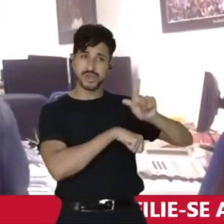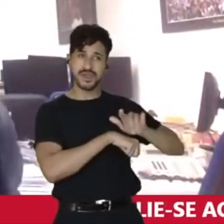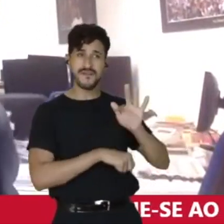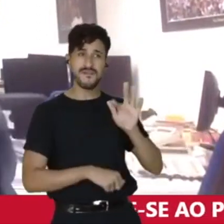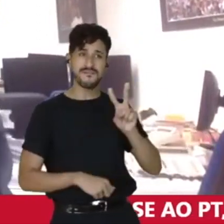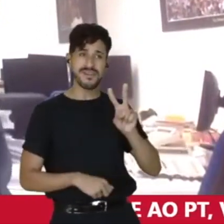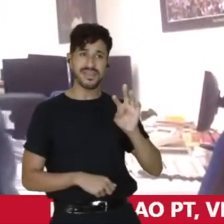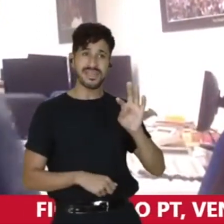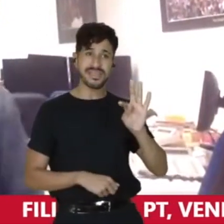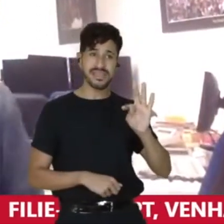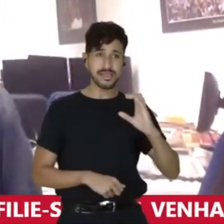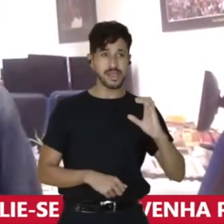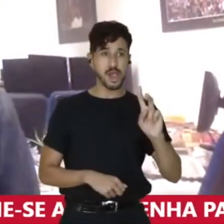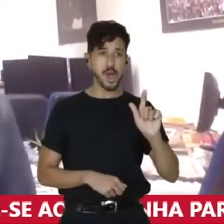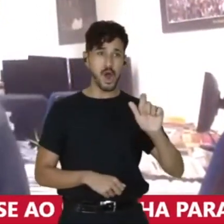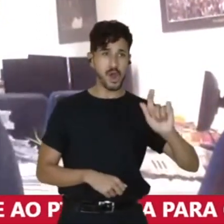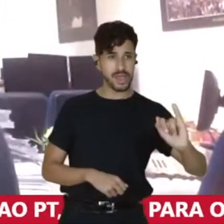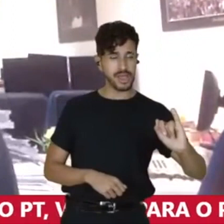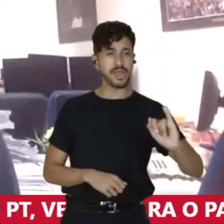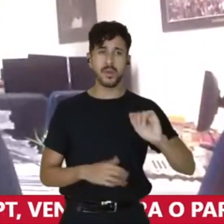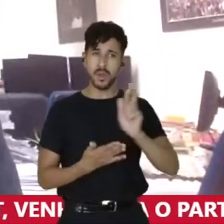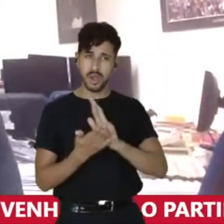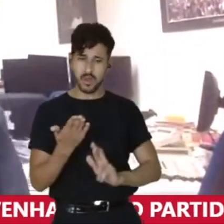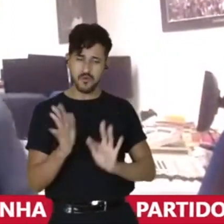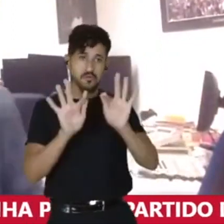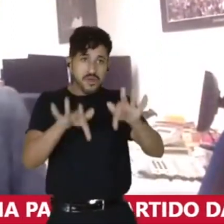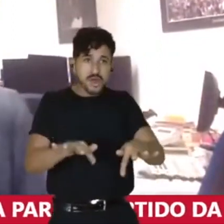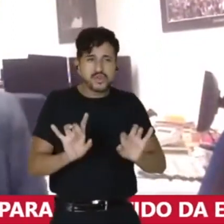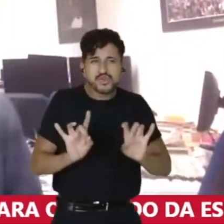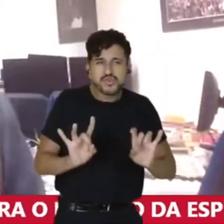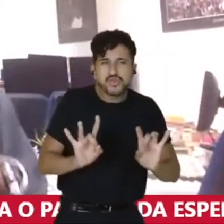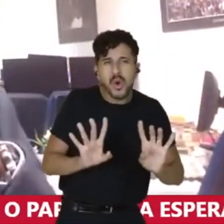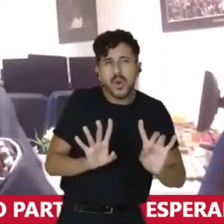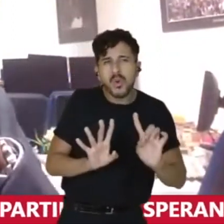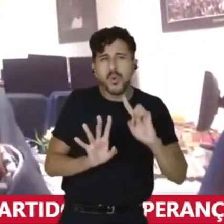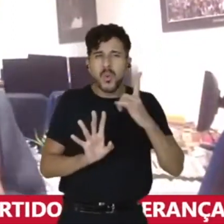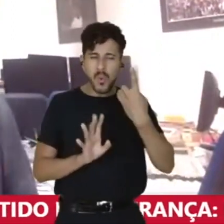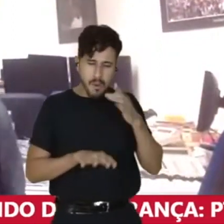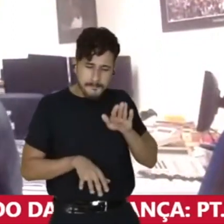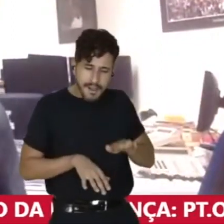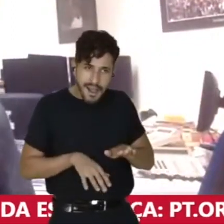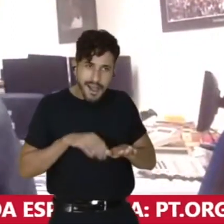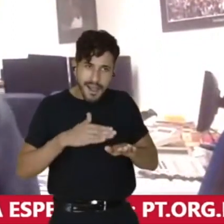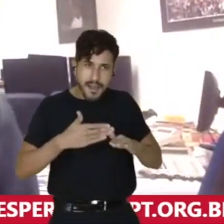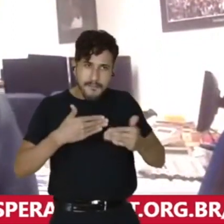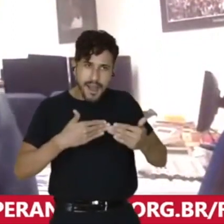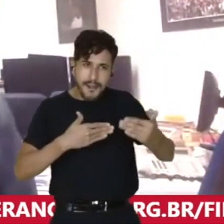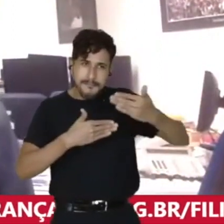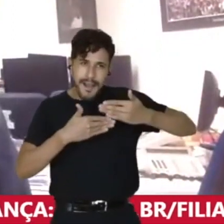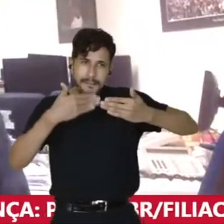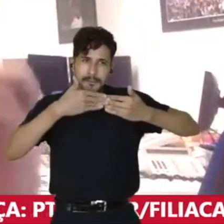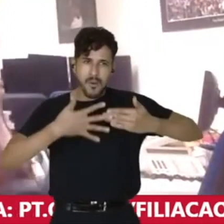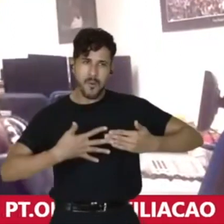também. Então, o relatório final é apenas mais um tijolinho nessa parede vitoriosa